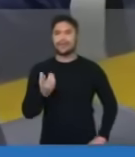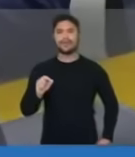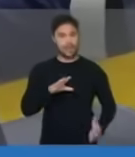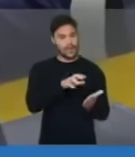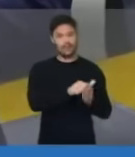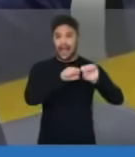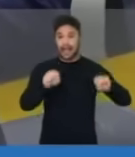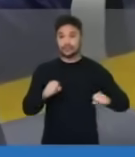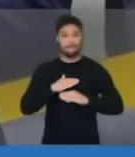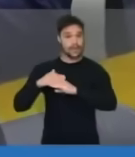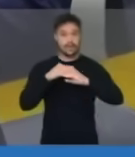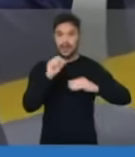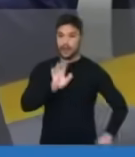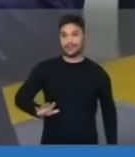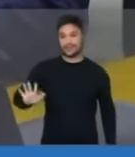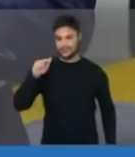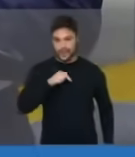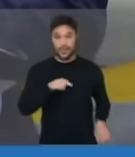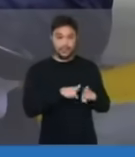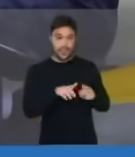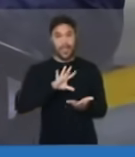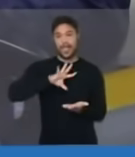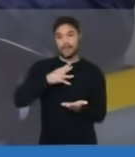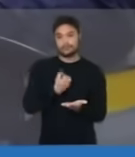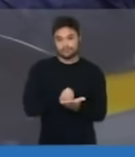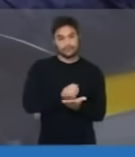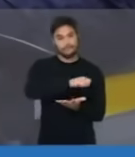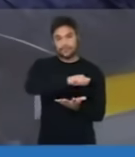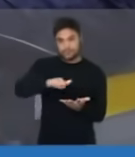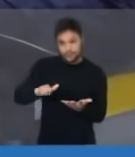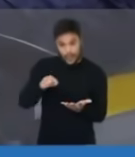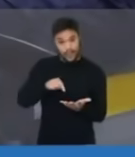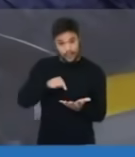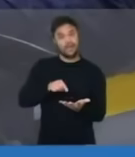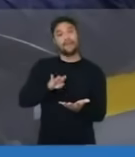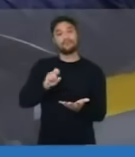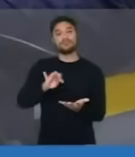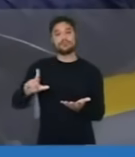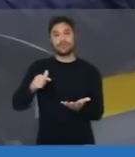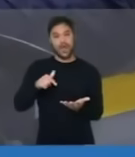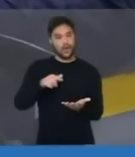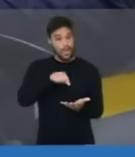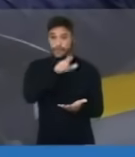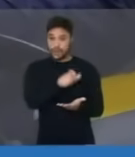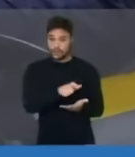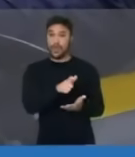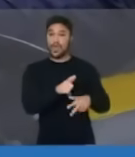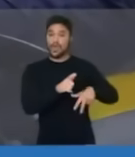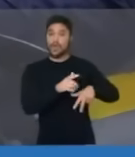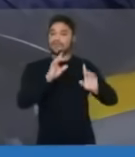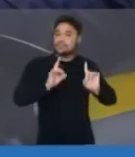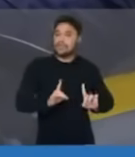único, estabelece, inclusive, a partir de uma avaliação biopsicossocial, estabelece a condição de pessoa com deficiência, o que vai